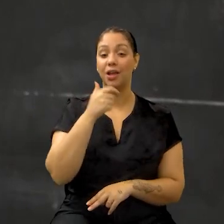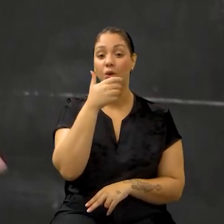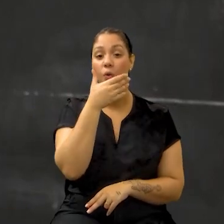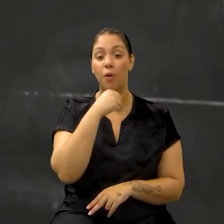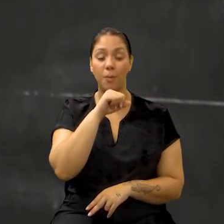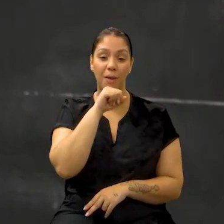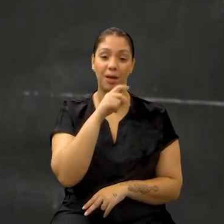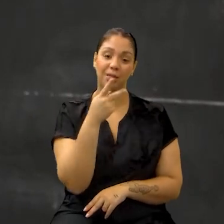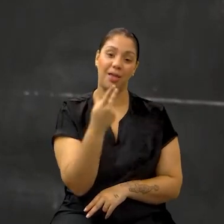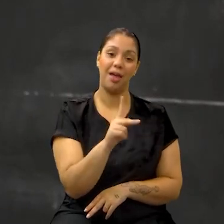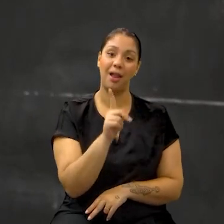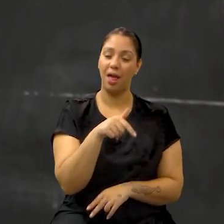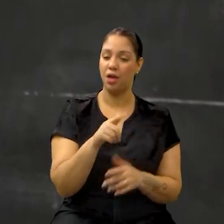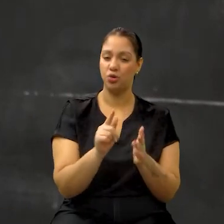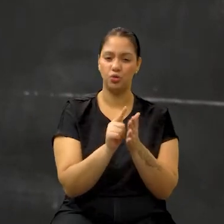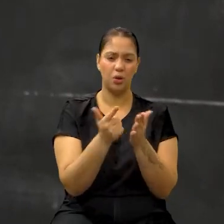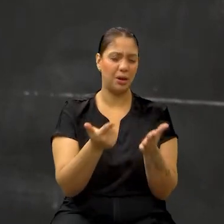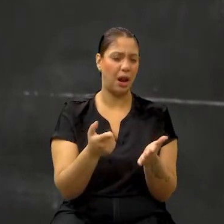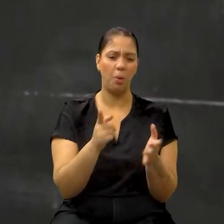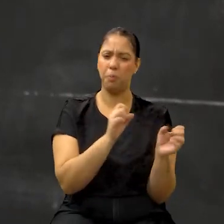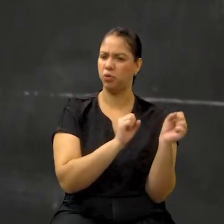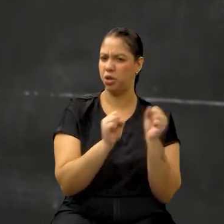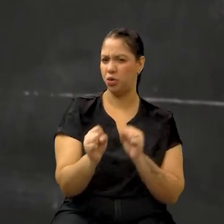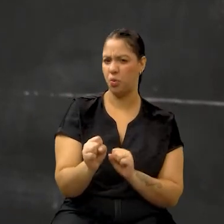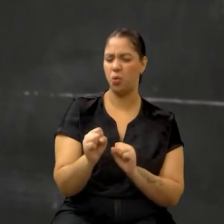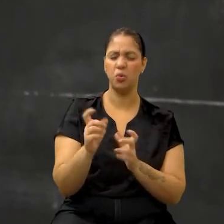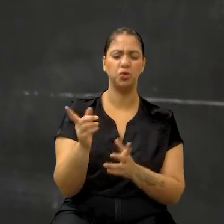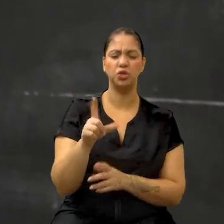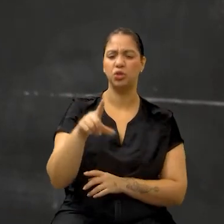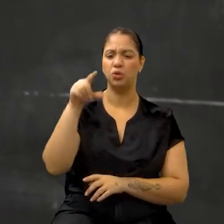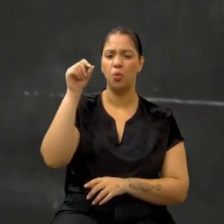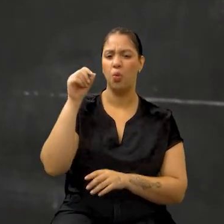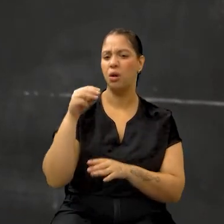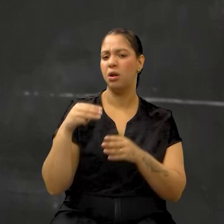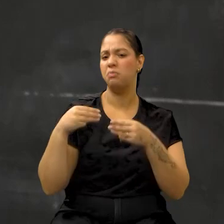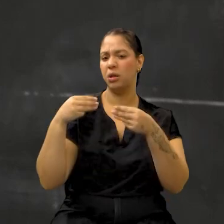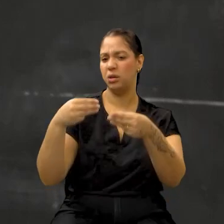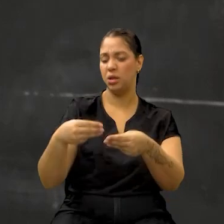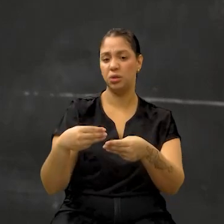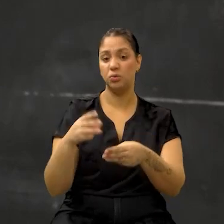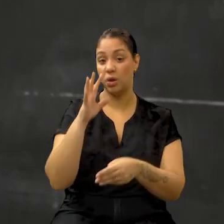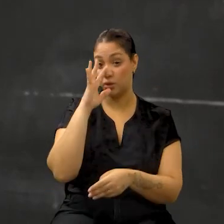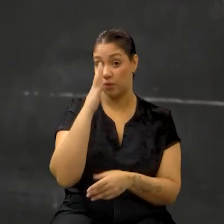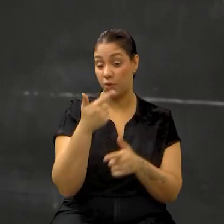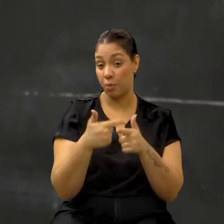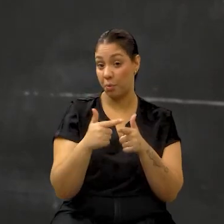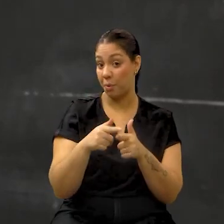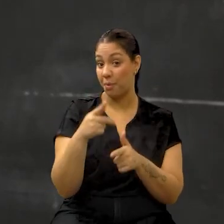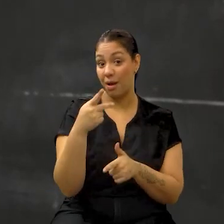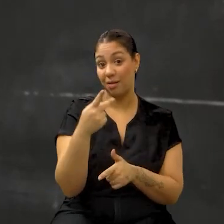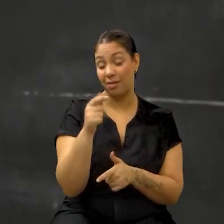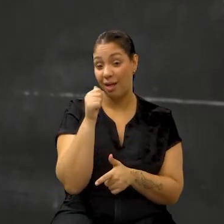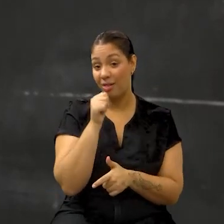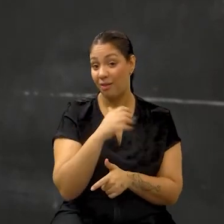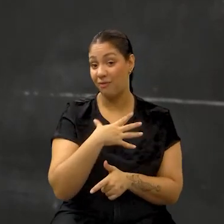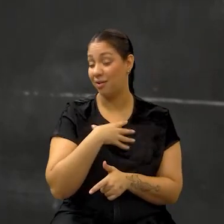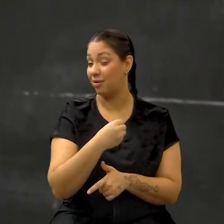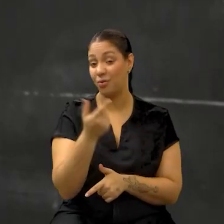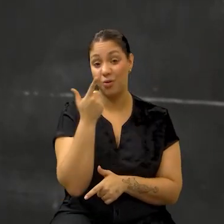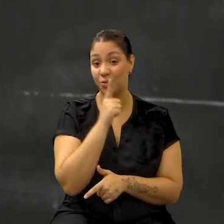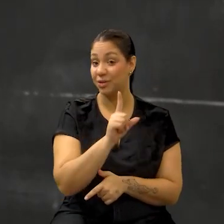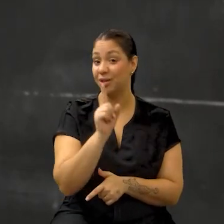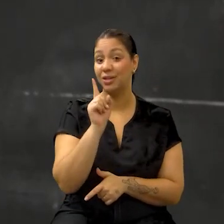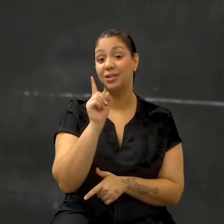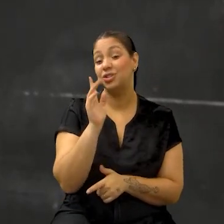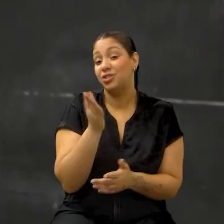é dono de um jornal, que tem poder até de nomear ministros, não consegue resolver o problema da filha. Então já faz 6 meses que ele